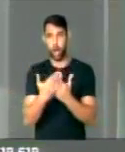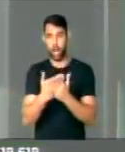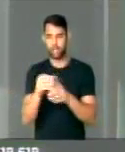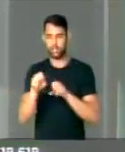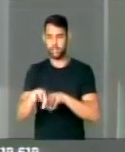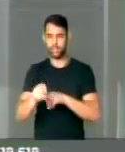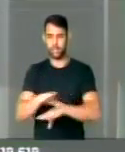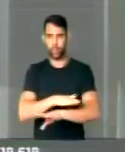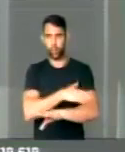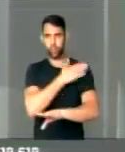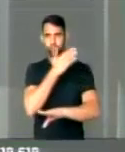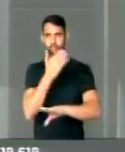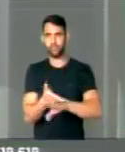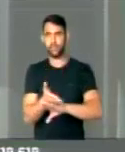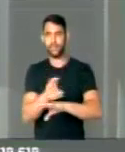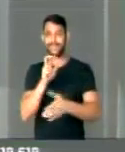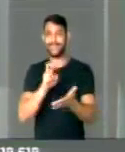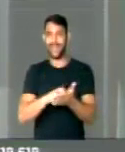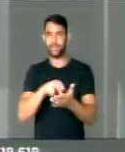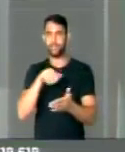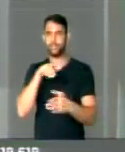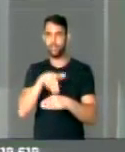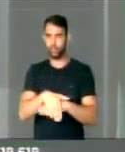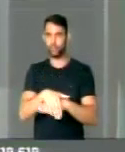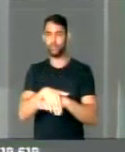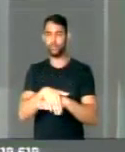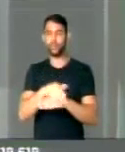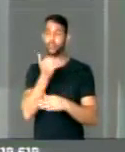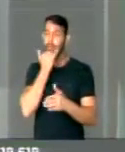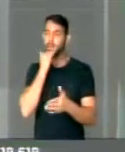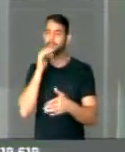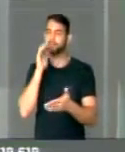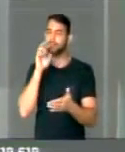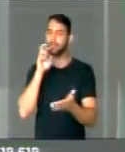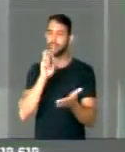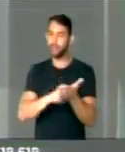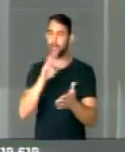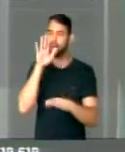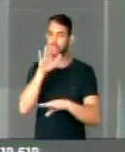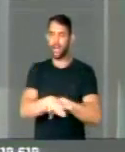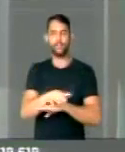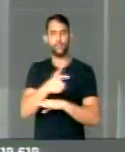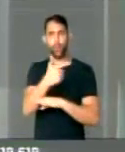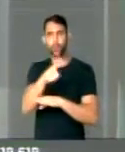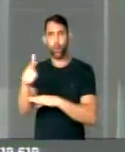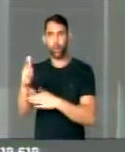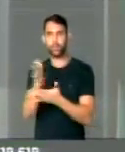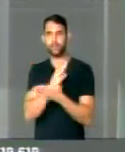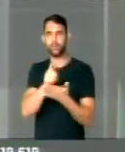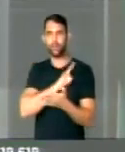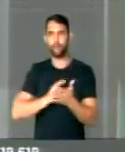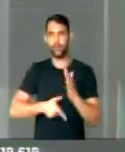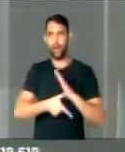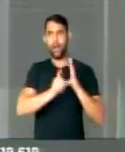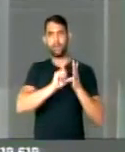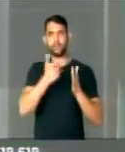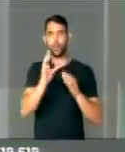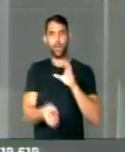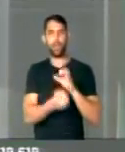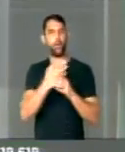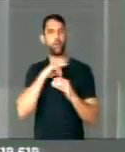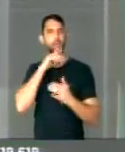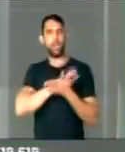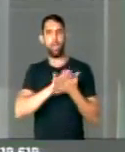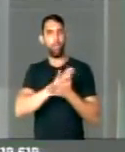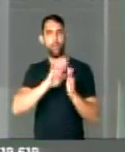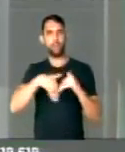de ensino em tempo integral no estado do Maranhão, contra nenhuma nos governos anteriores.